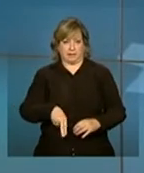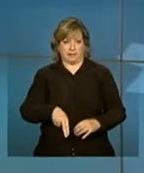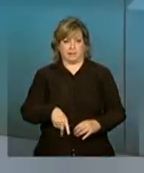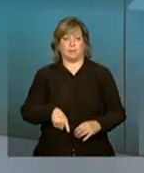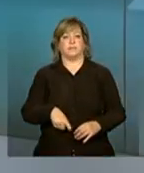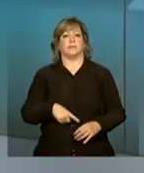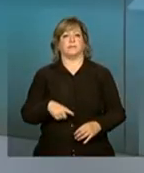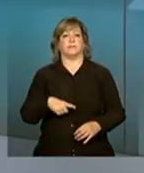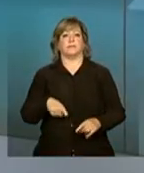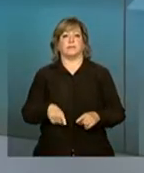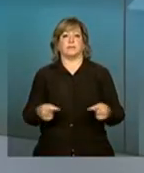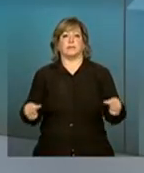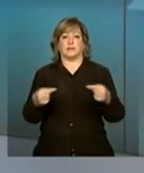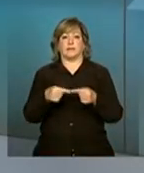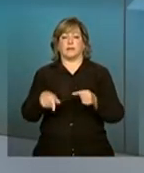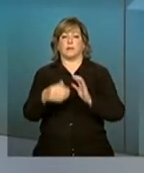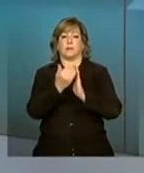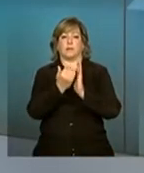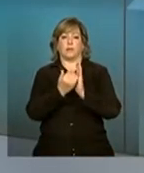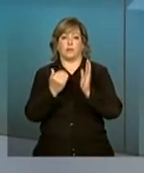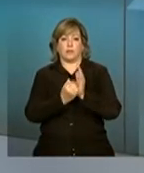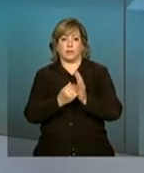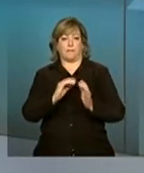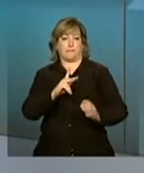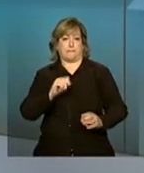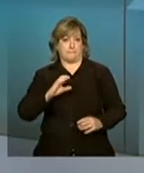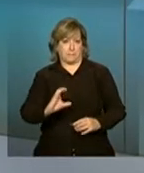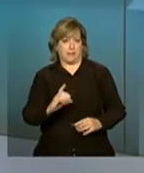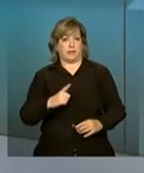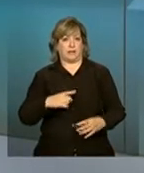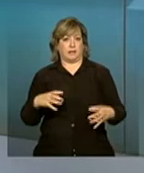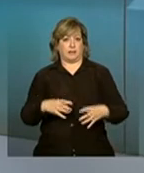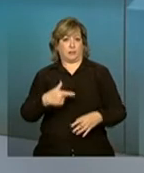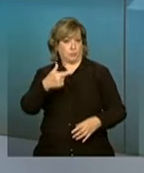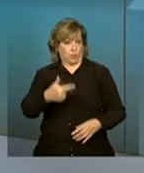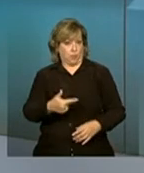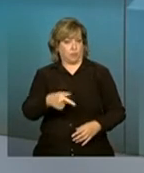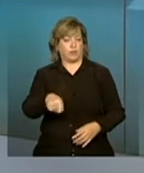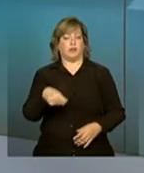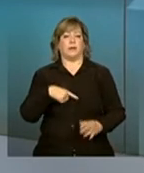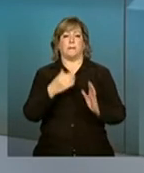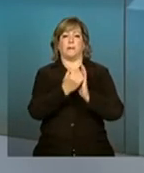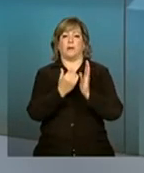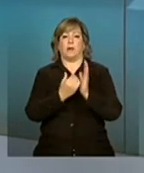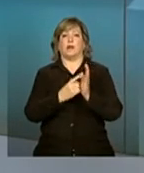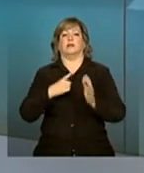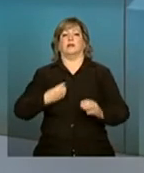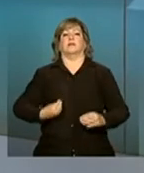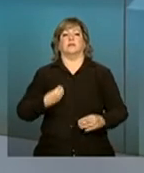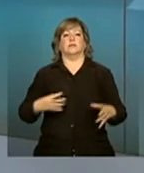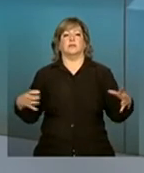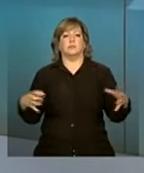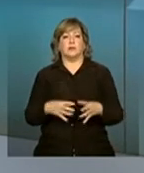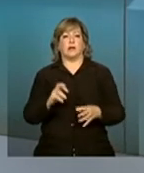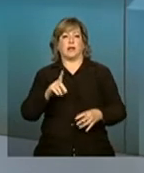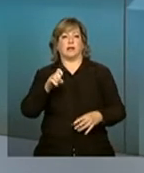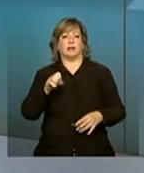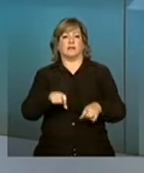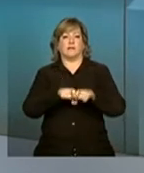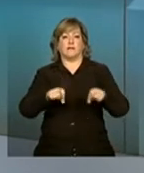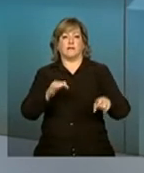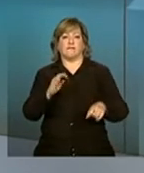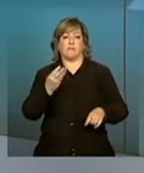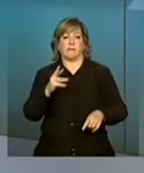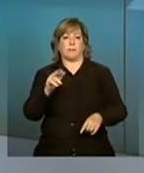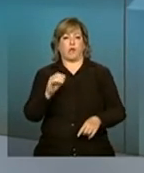Belchior ligado ao programa de aceleração do crescimento PAC 2 o programa atua na implantação de rede de